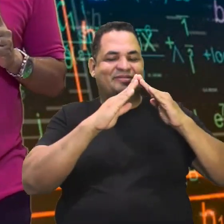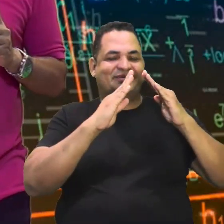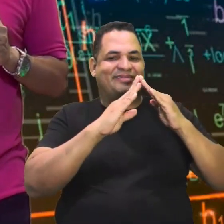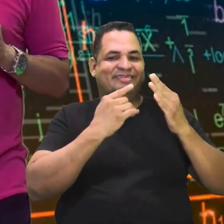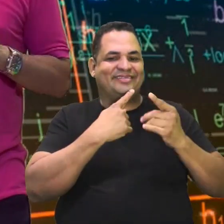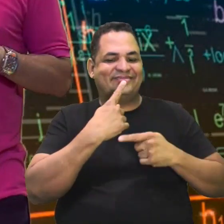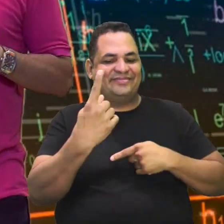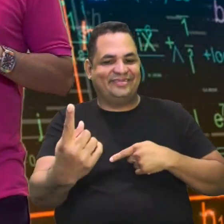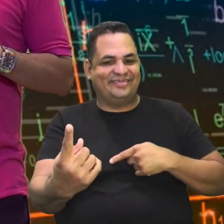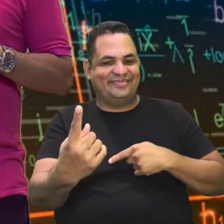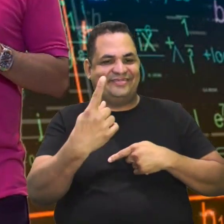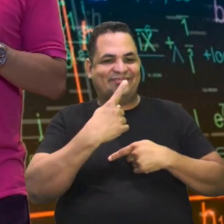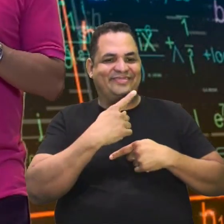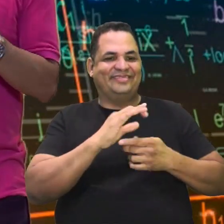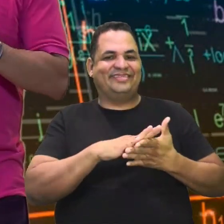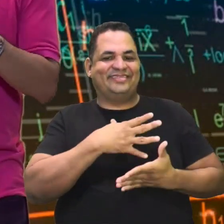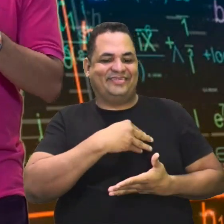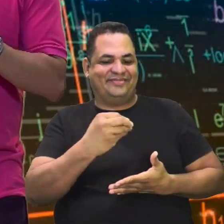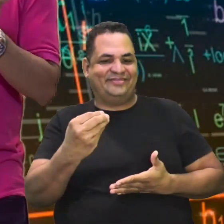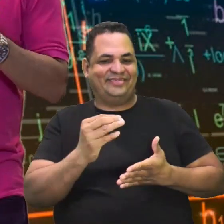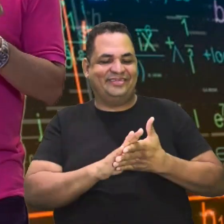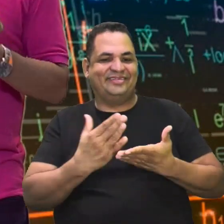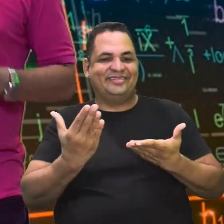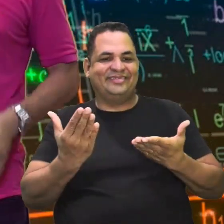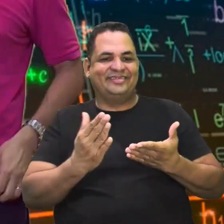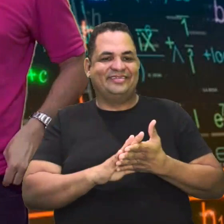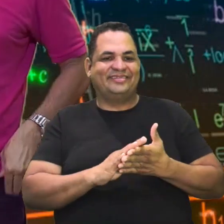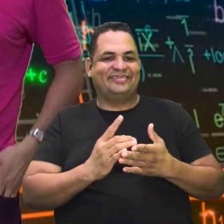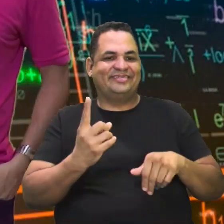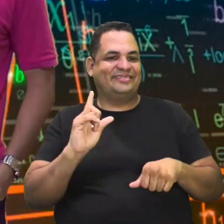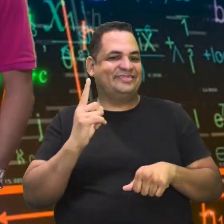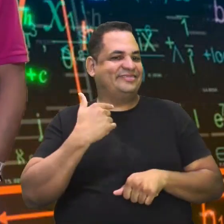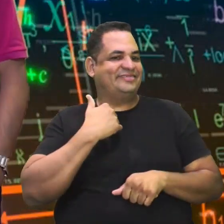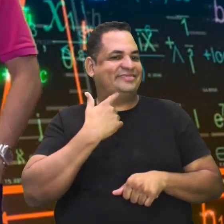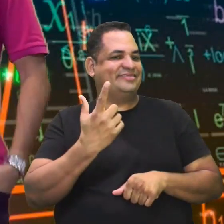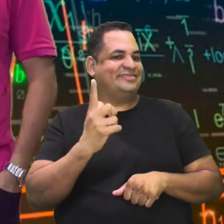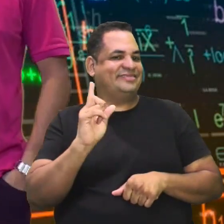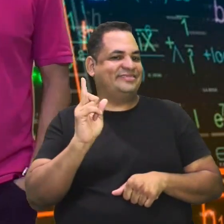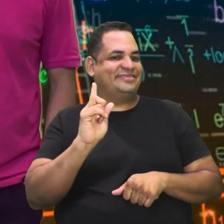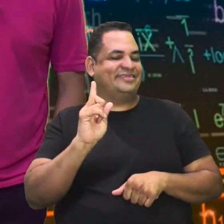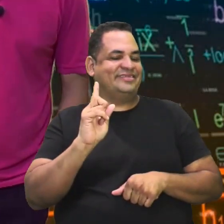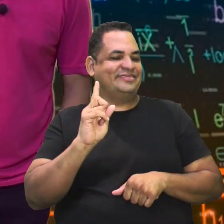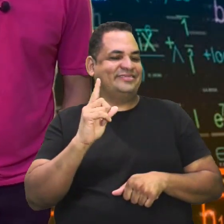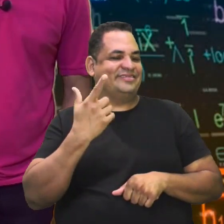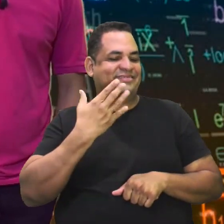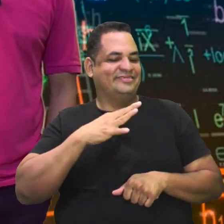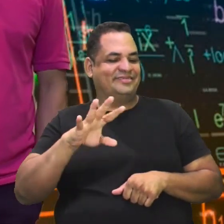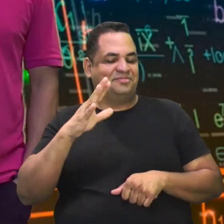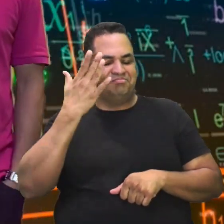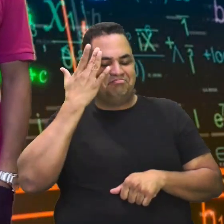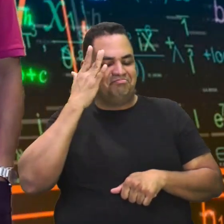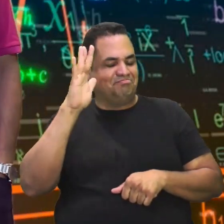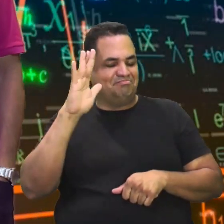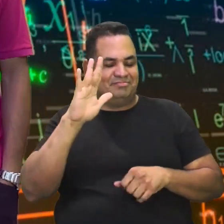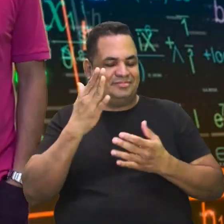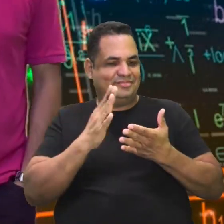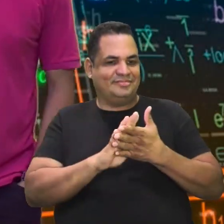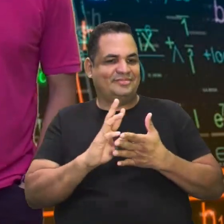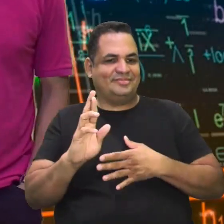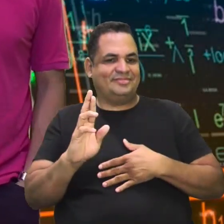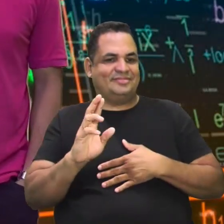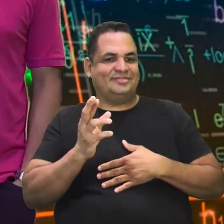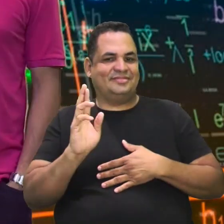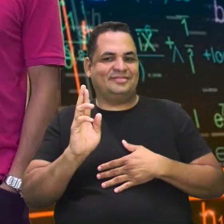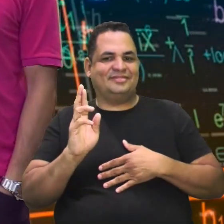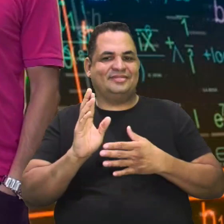na escola e volta. Quase isso. O tempo é quase o mesmo. Não interessa quem andou mais, interessa quem variou